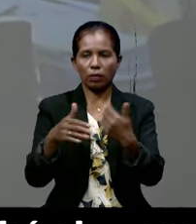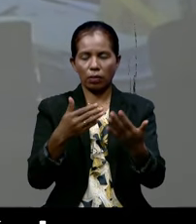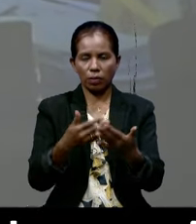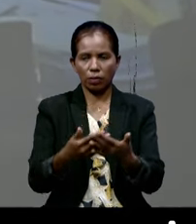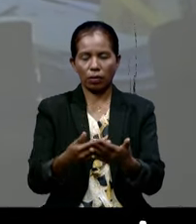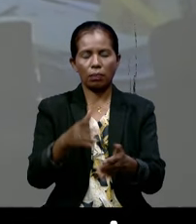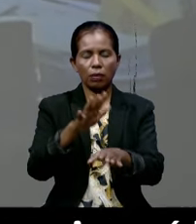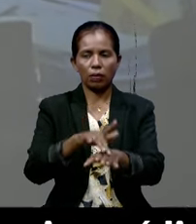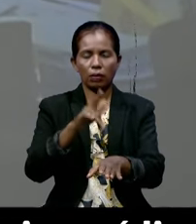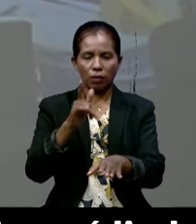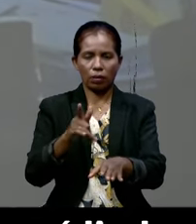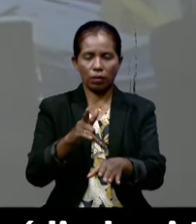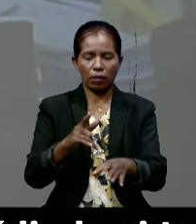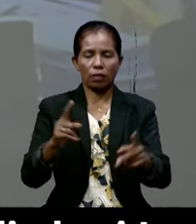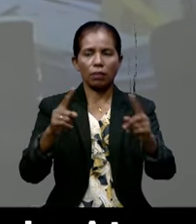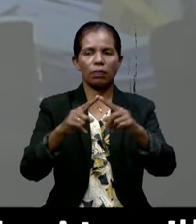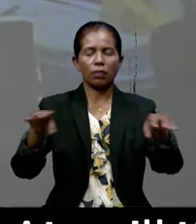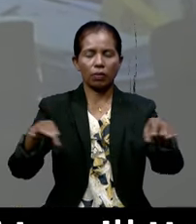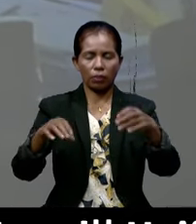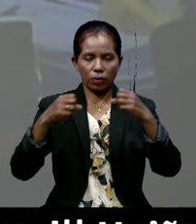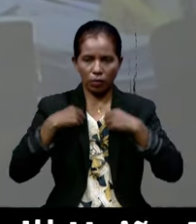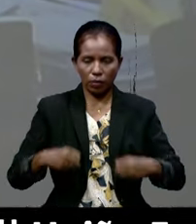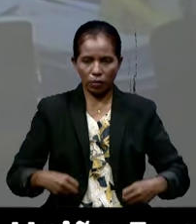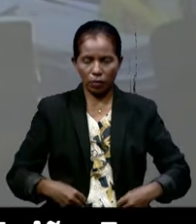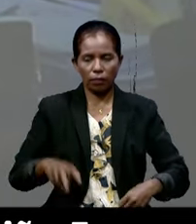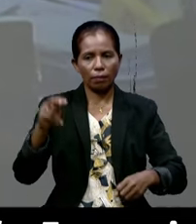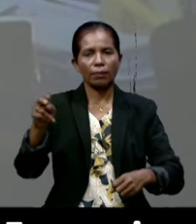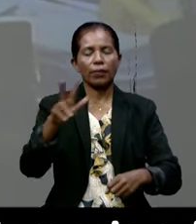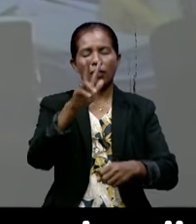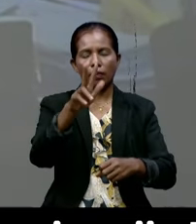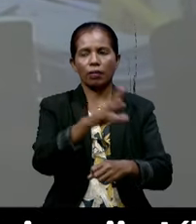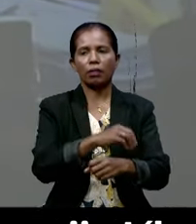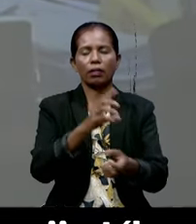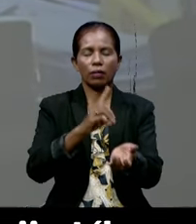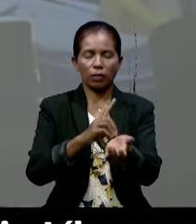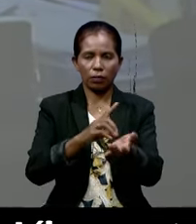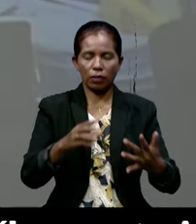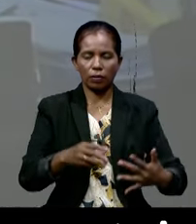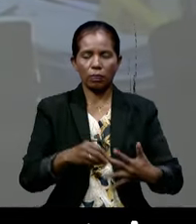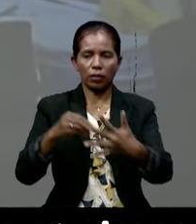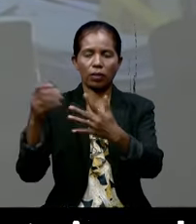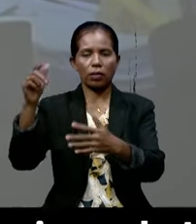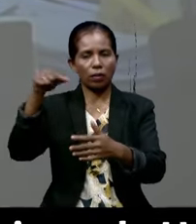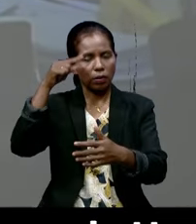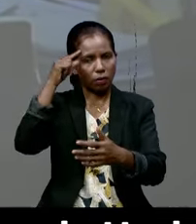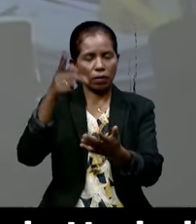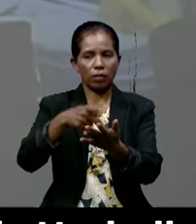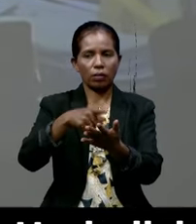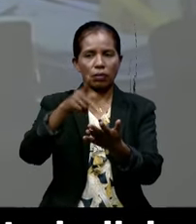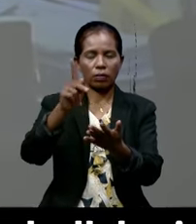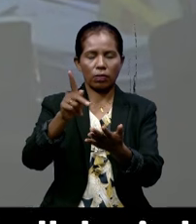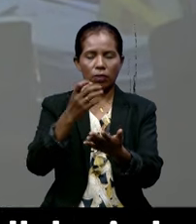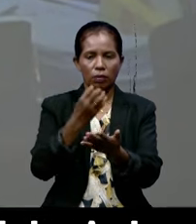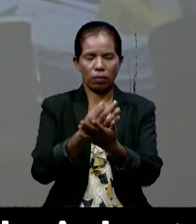Nemos afeta ba Serviço Saúde Nian. Tolu, Dr. Especialista Sira, Nebe Governo Selo, Robolso